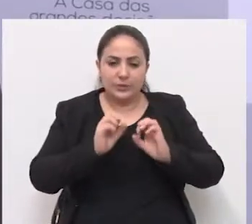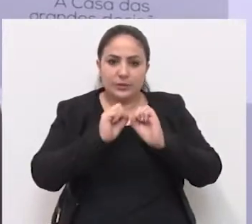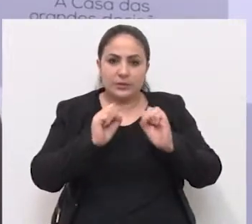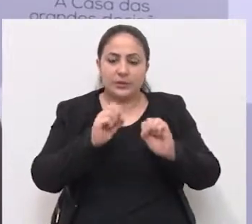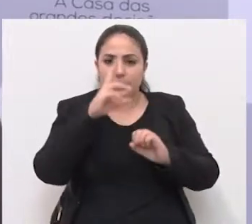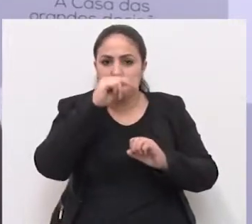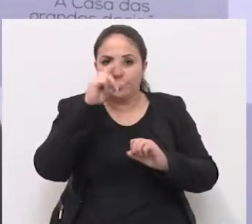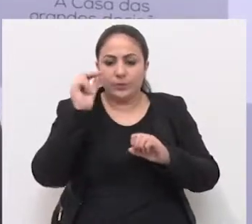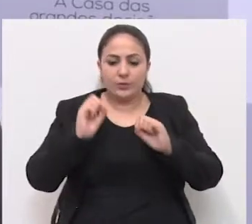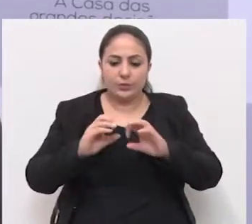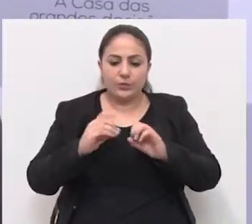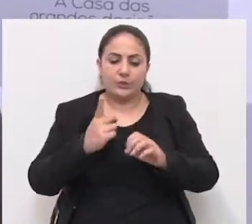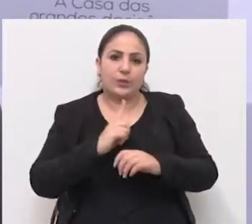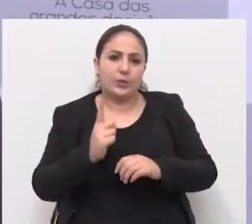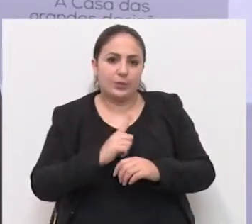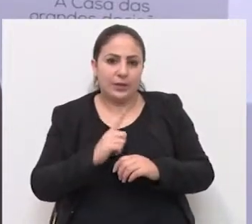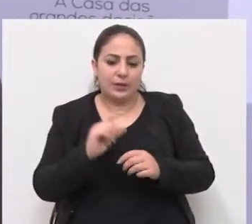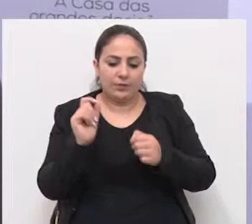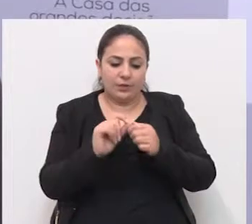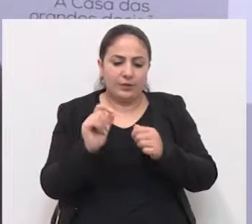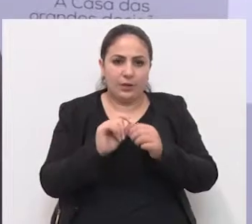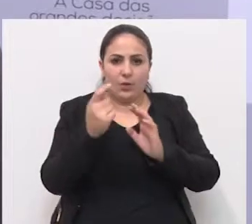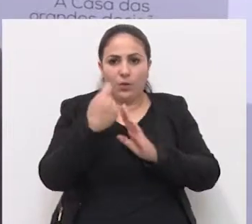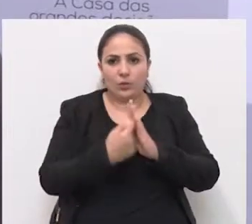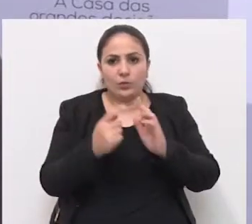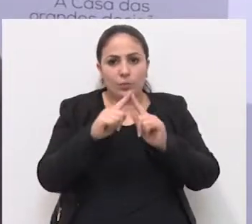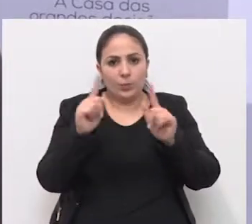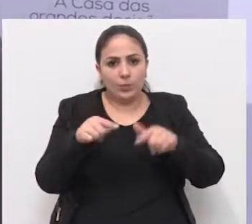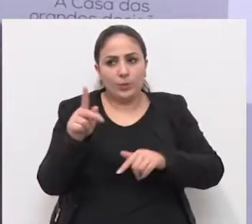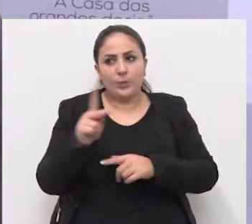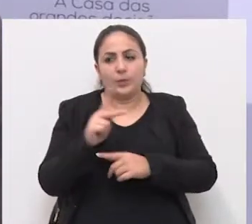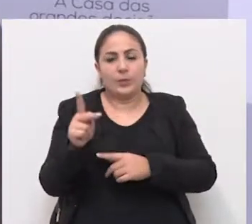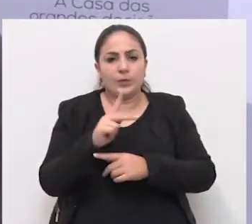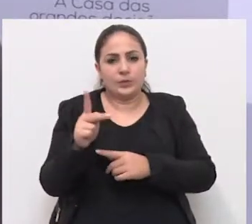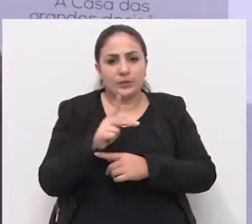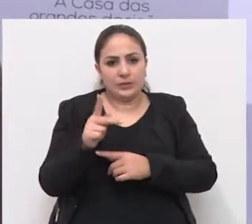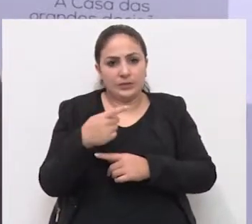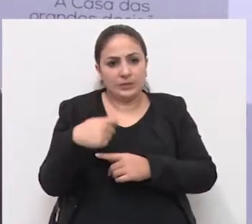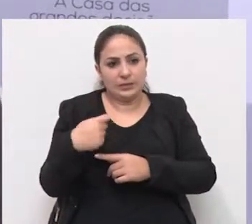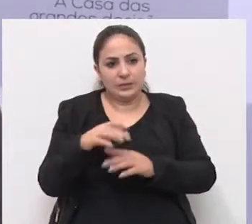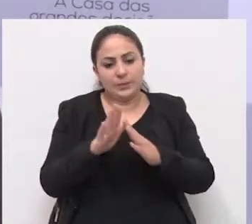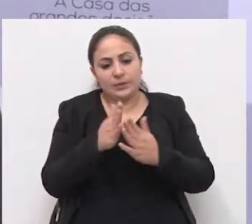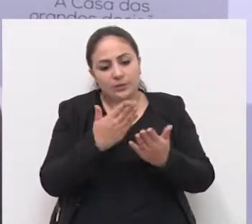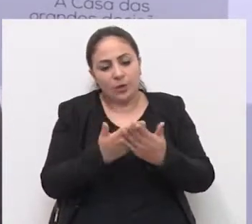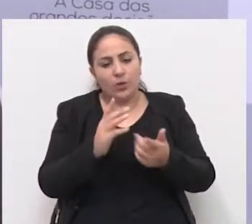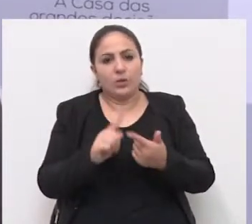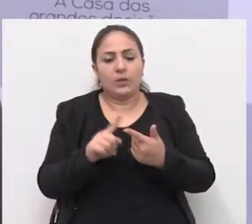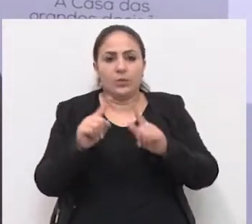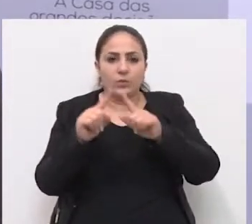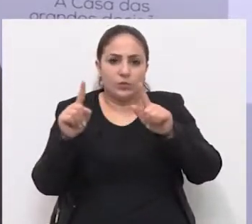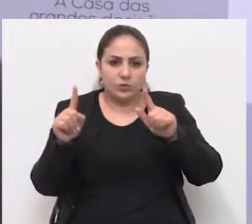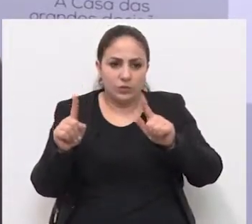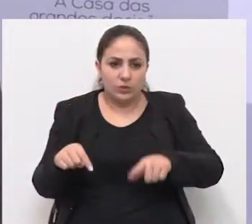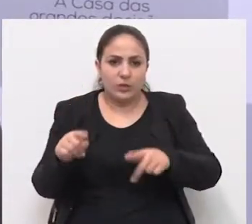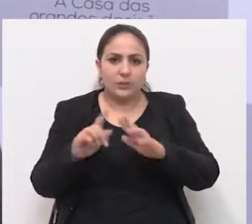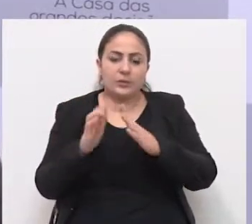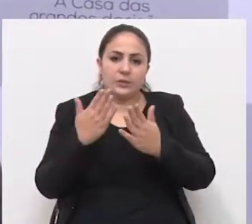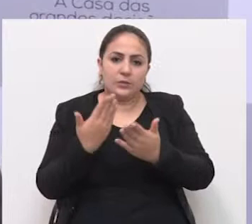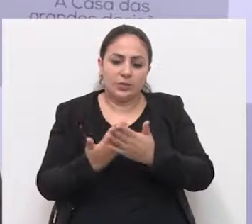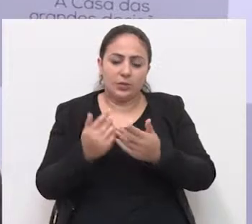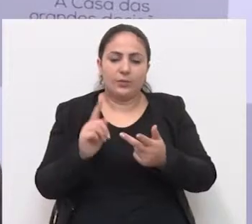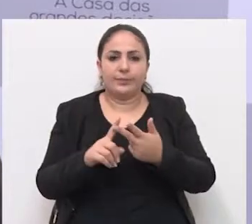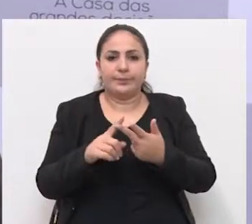planejamento da Secretaria Municipal de Educação está previsto lá a realização do concurso público de professores necessários para essa escola,